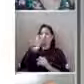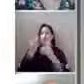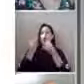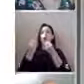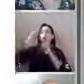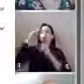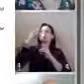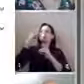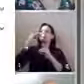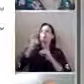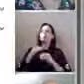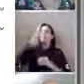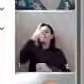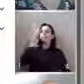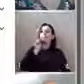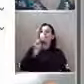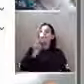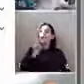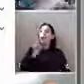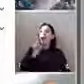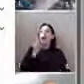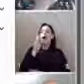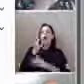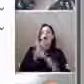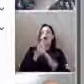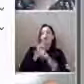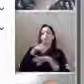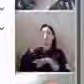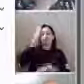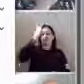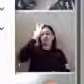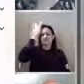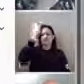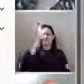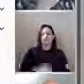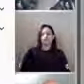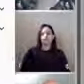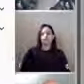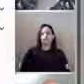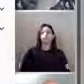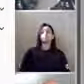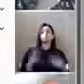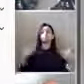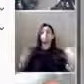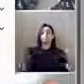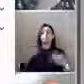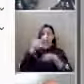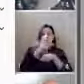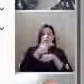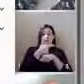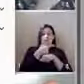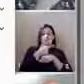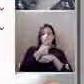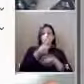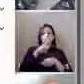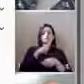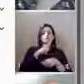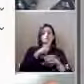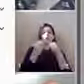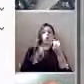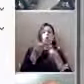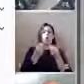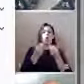consulente. Vamos para o primeiro momento, então. As unidades léxicas figuram nesse